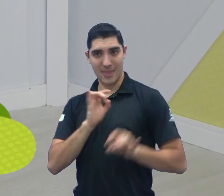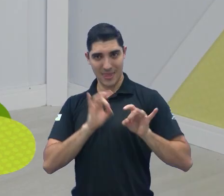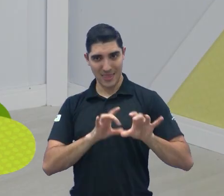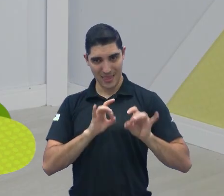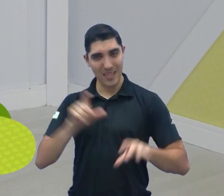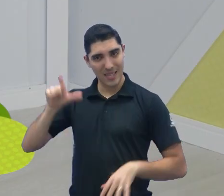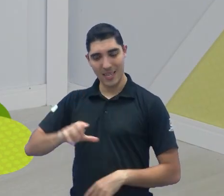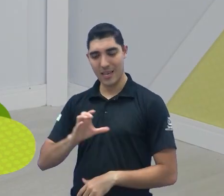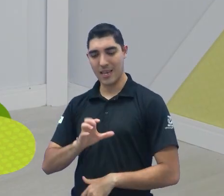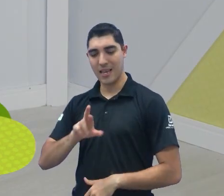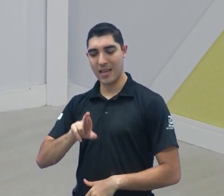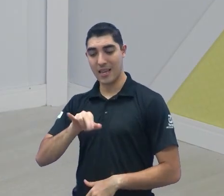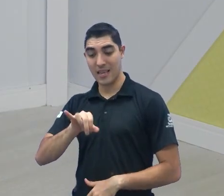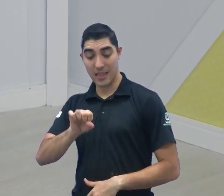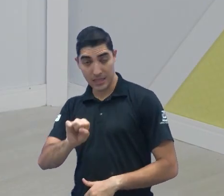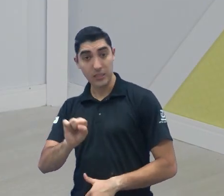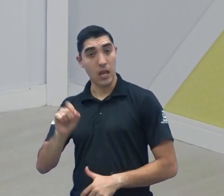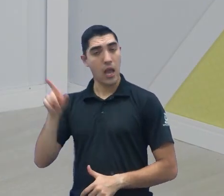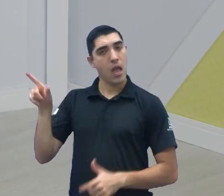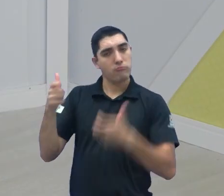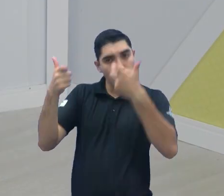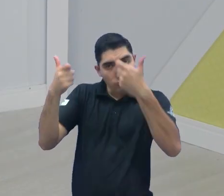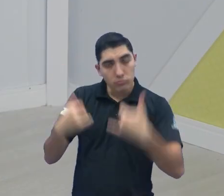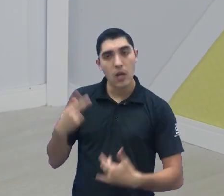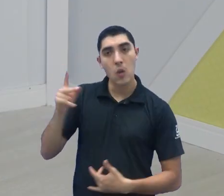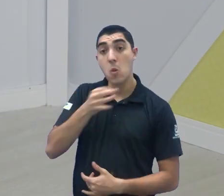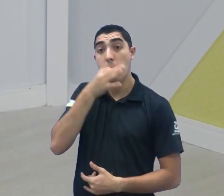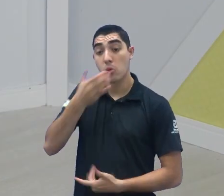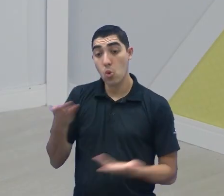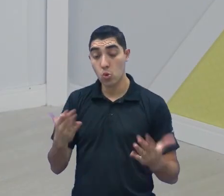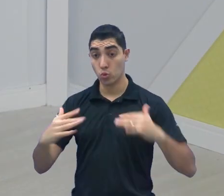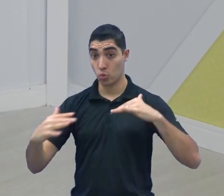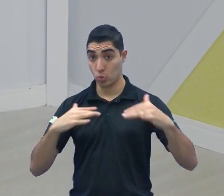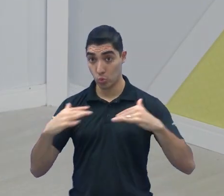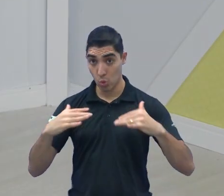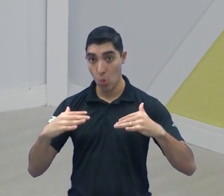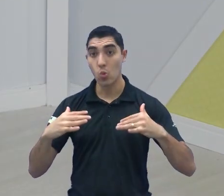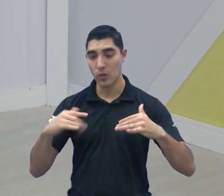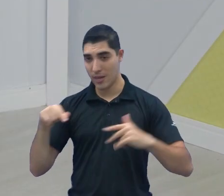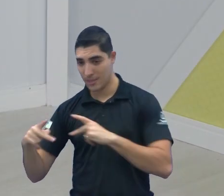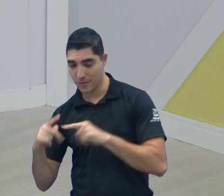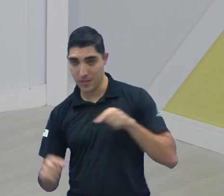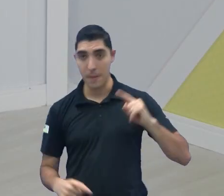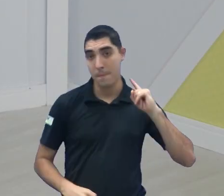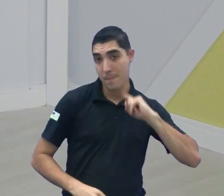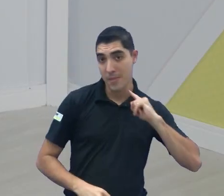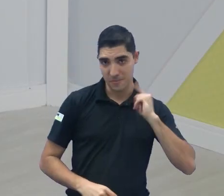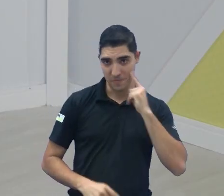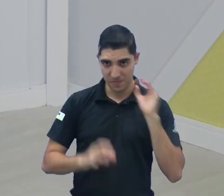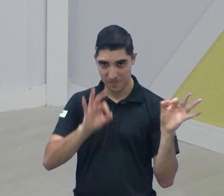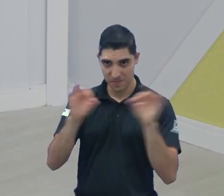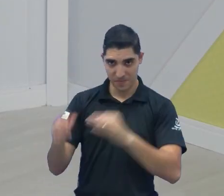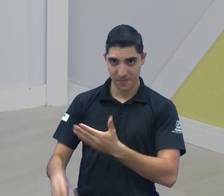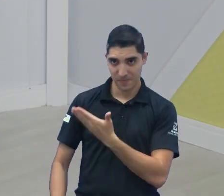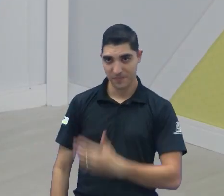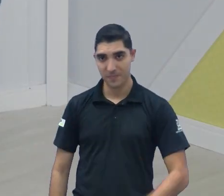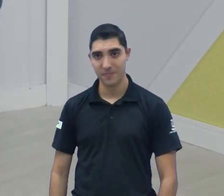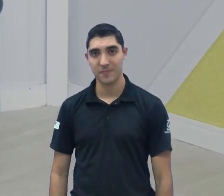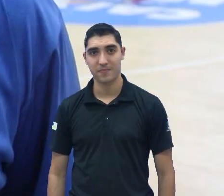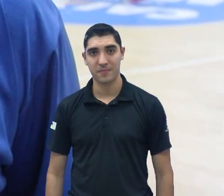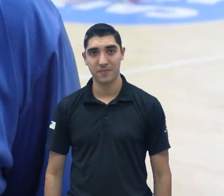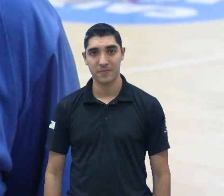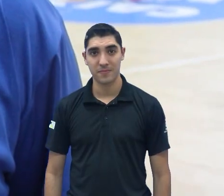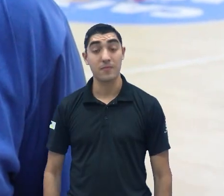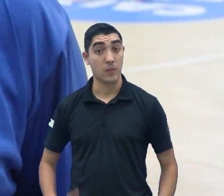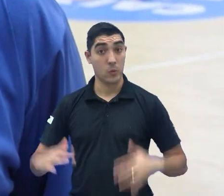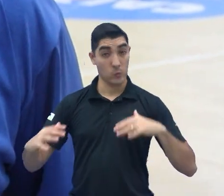Basquetebol, Chris Ahmed, ele fala sobre a partida de hoje à noite contra o Minas no ginásio Lineu de Moura. Diz aí, Cris. É um jogo muito